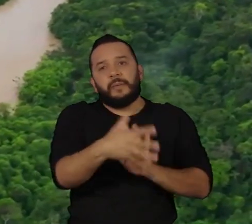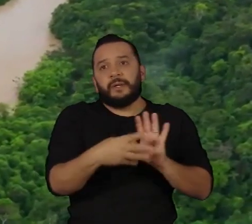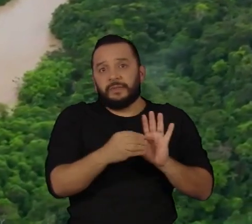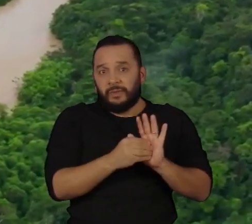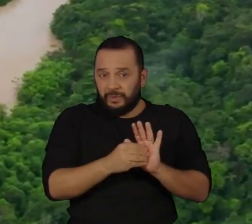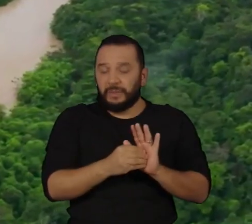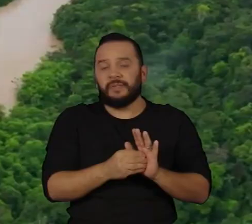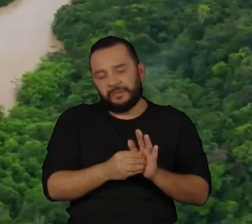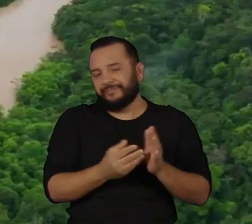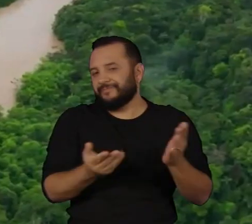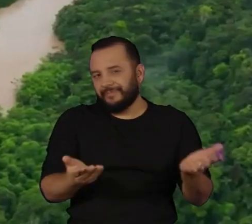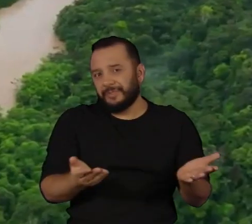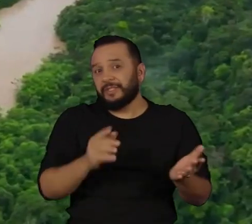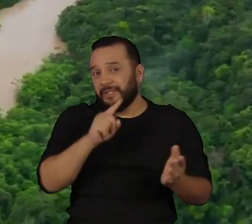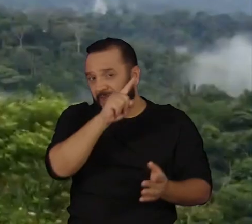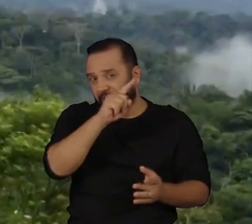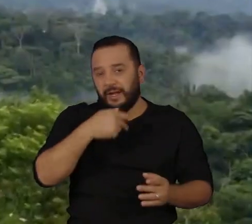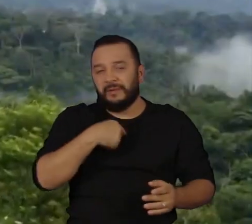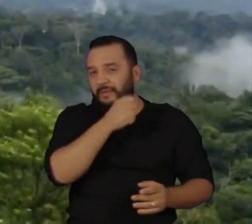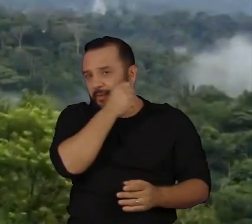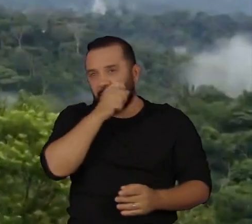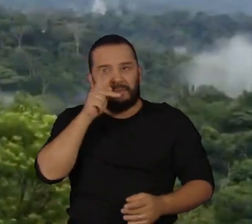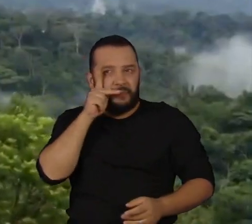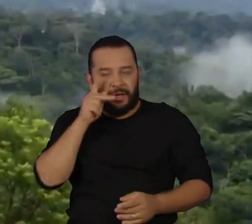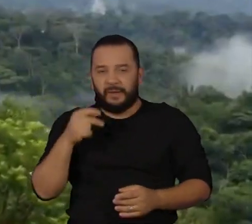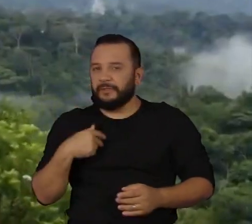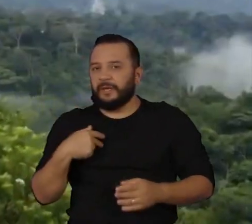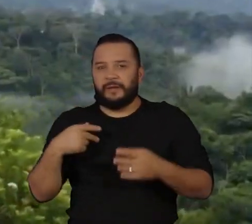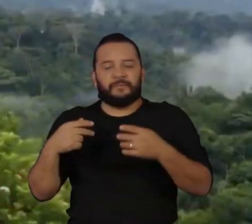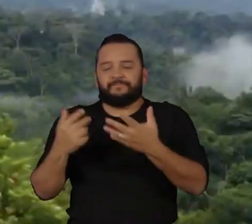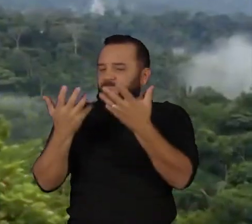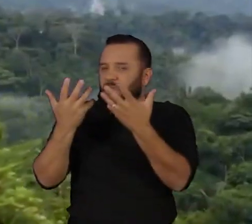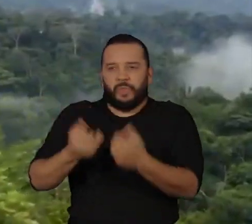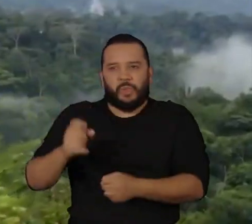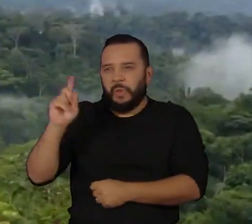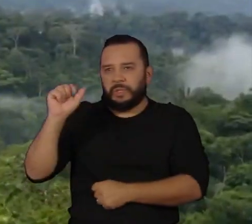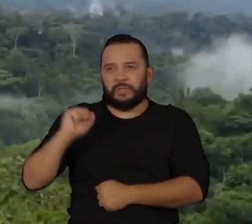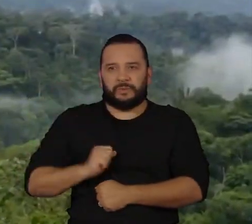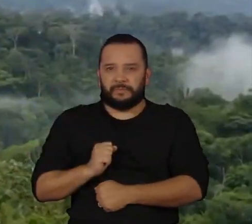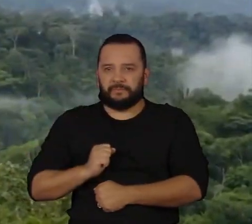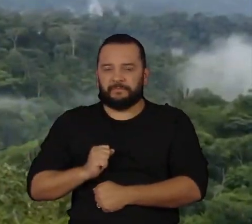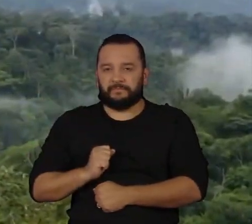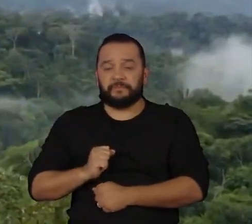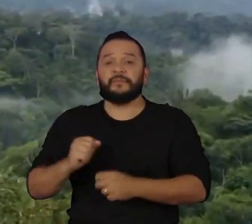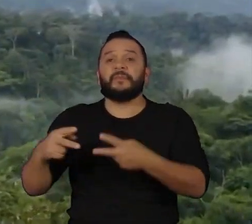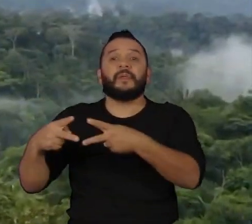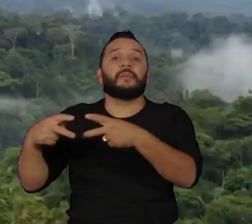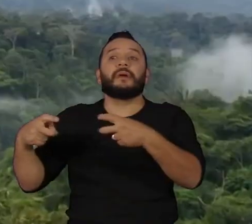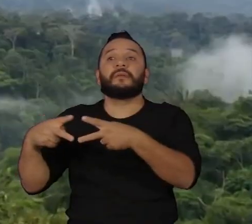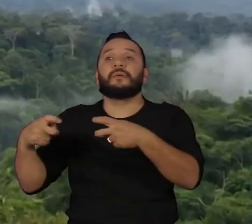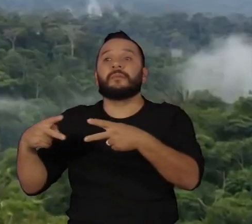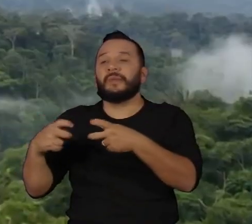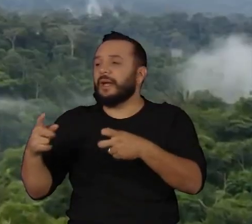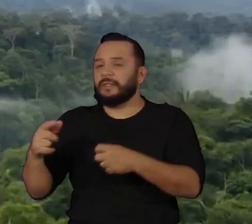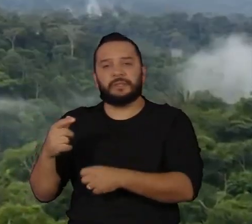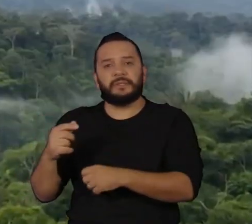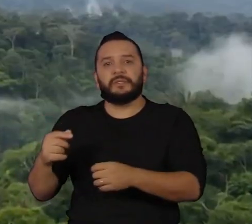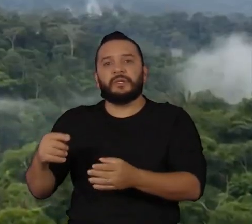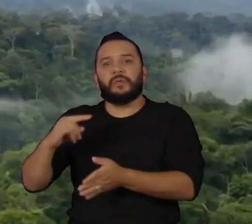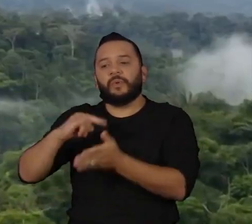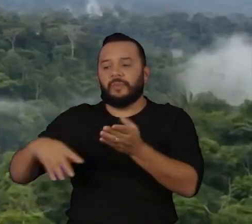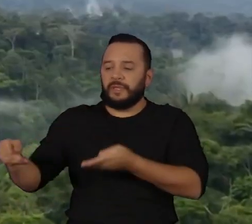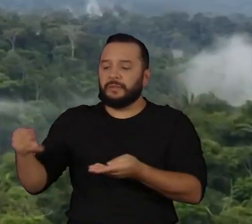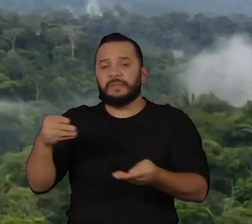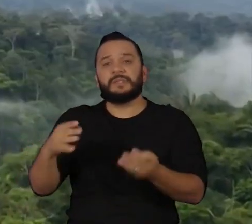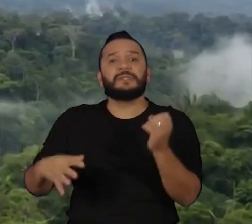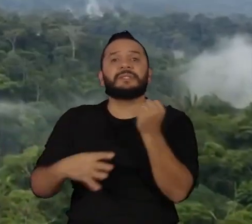quilômetros do Oiapoque, no Amapá. O documento técnico diz que a Petrobras não apresentou garantias para